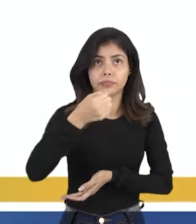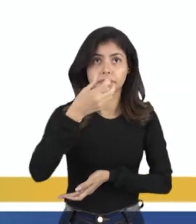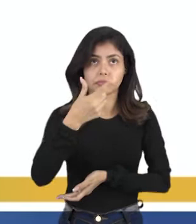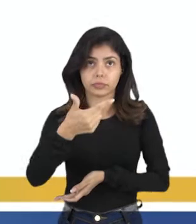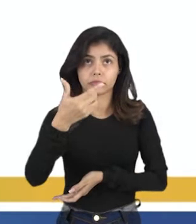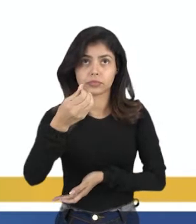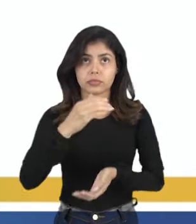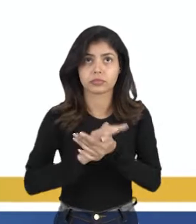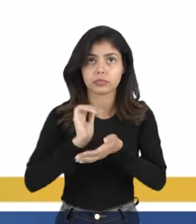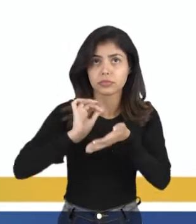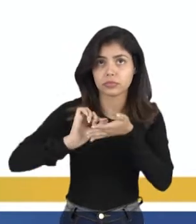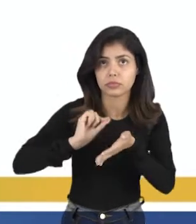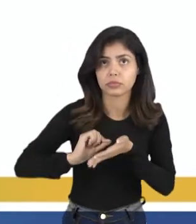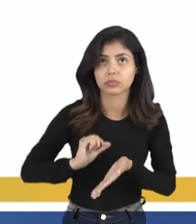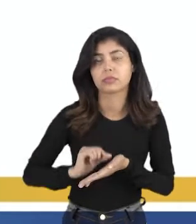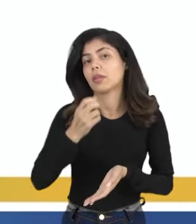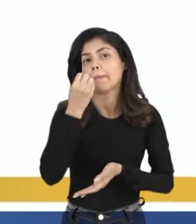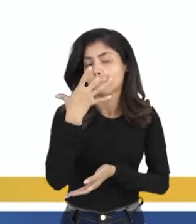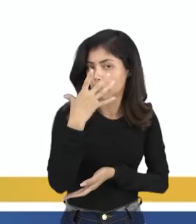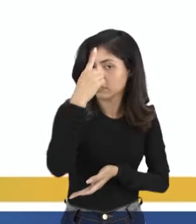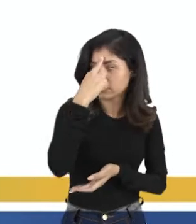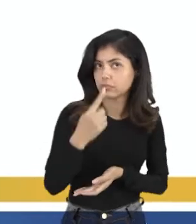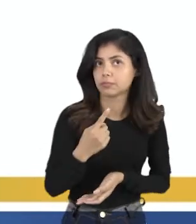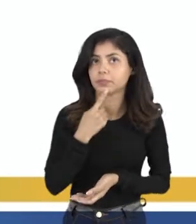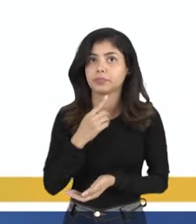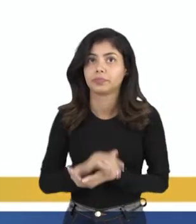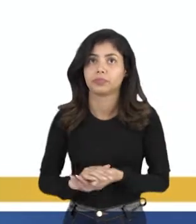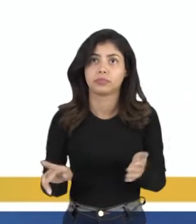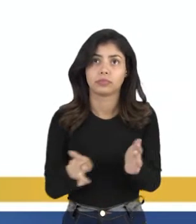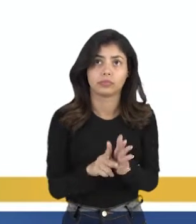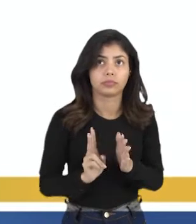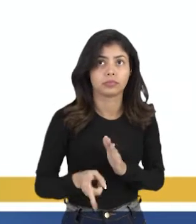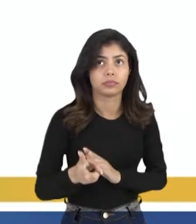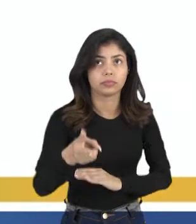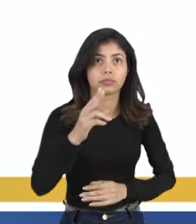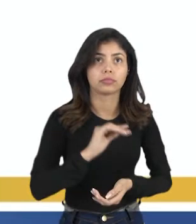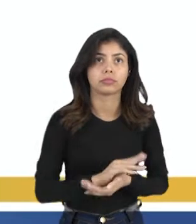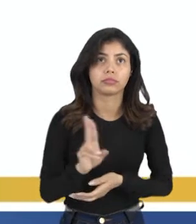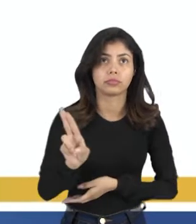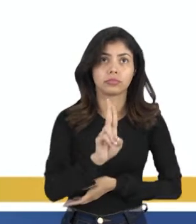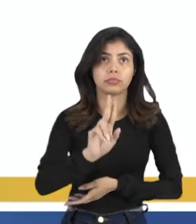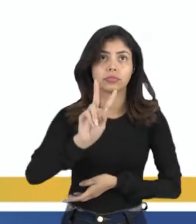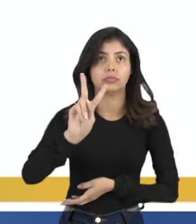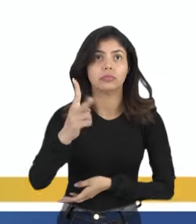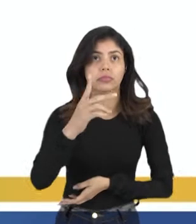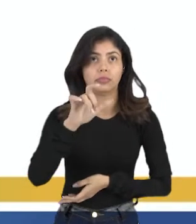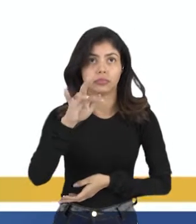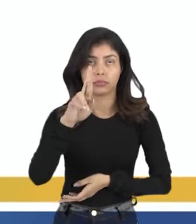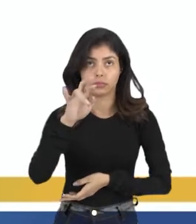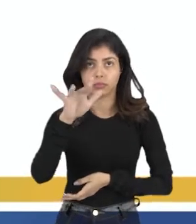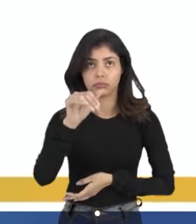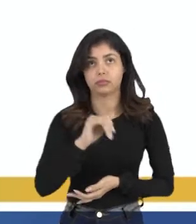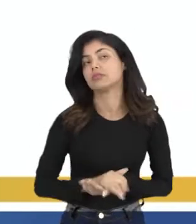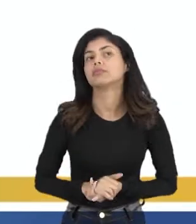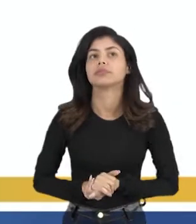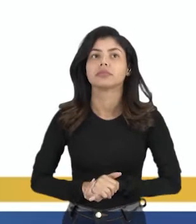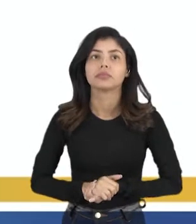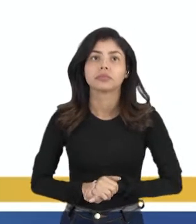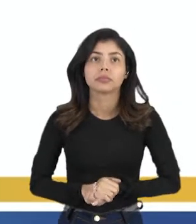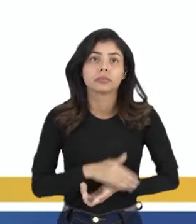1826, registrar a primeira imagem permanente em um processo que ele chamava de